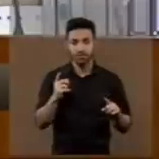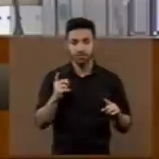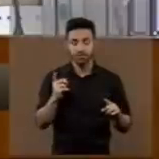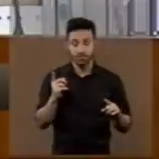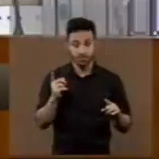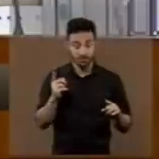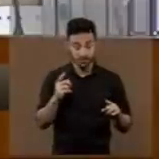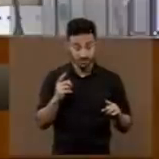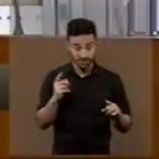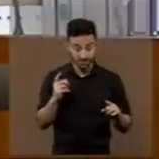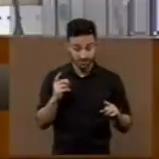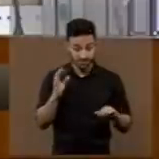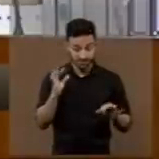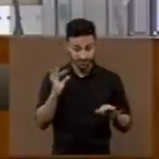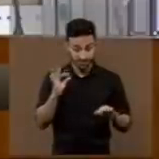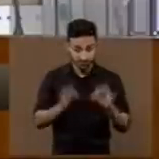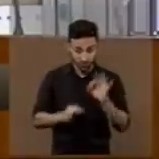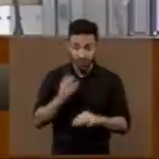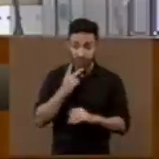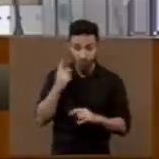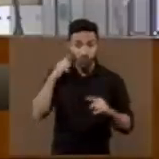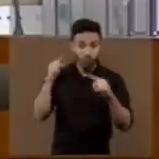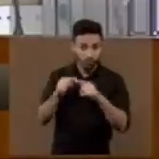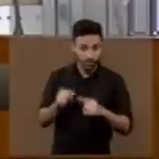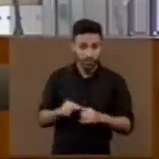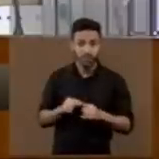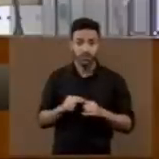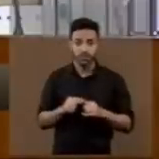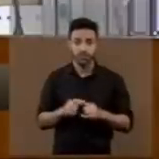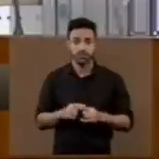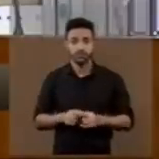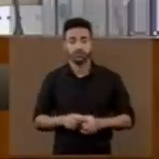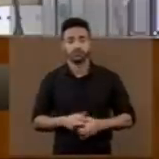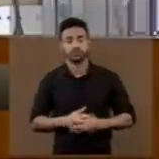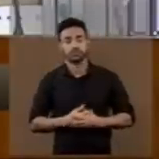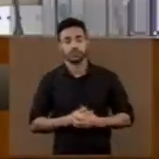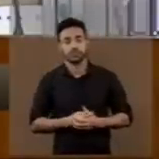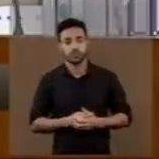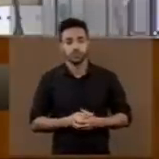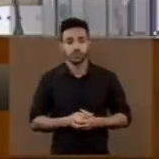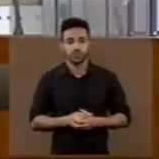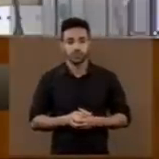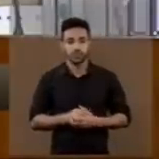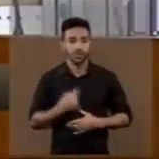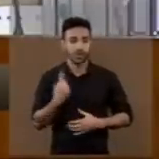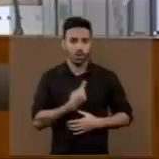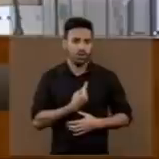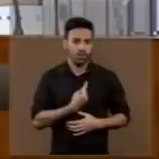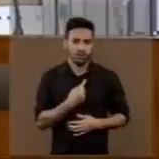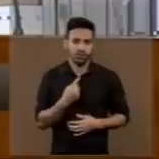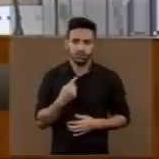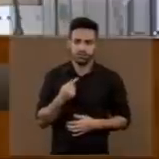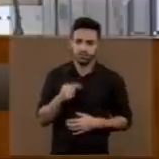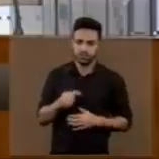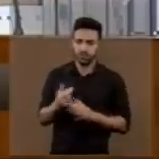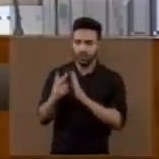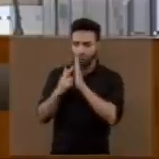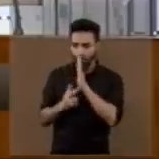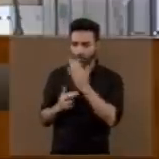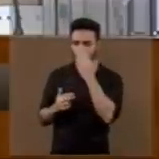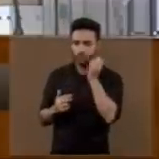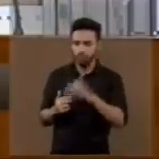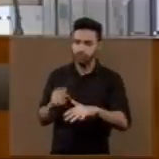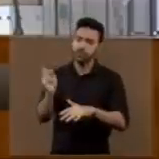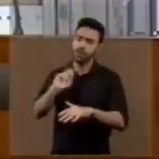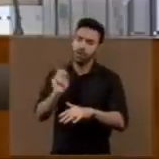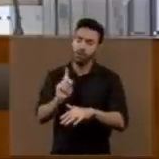a norma. Válido o pedido porque inválida a norma. Exato. Nós não estamos considerando inválida a norma, estamos considerando que a